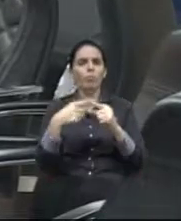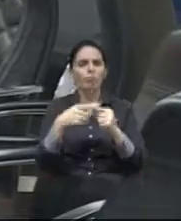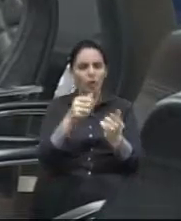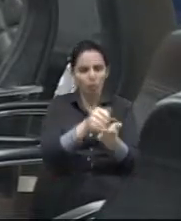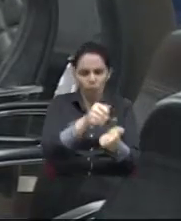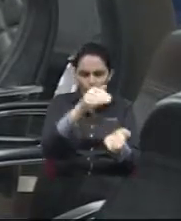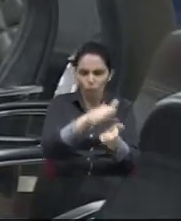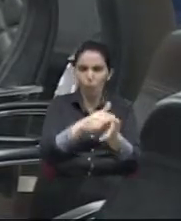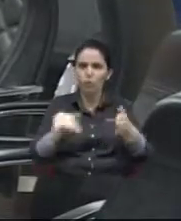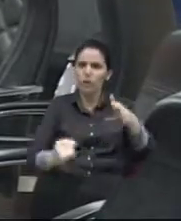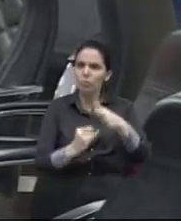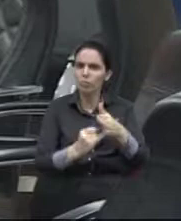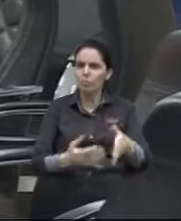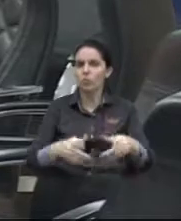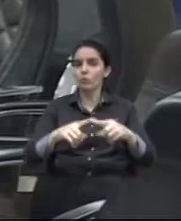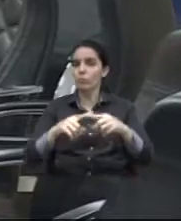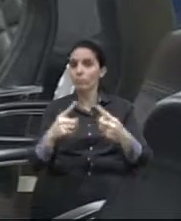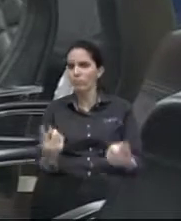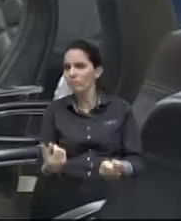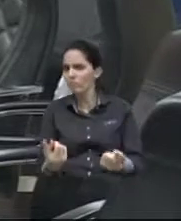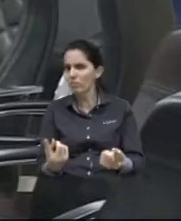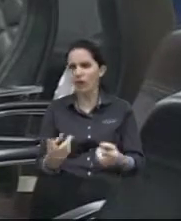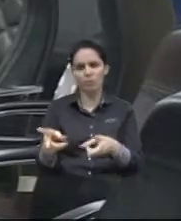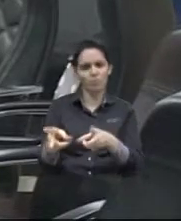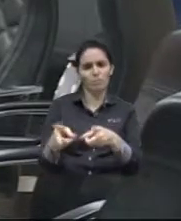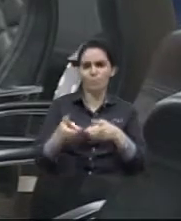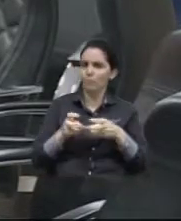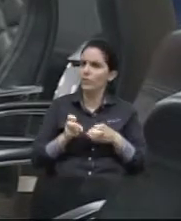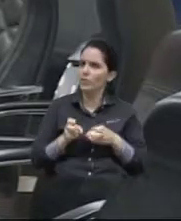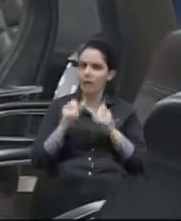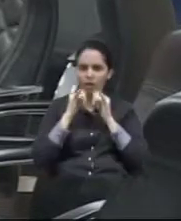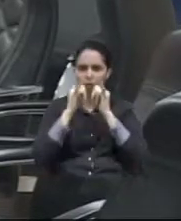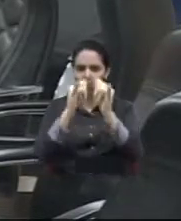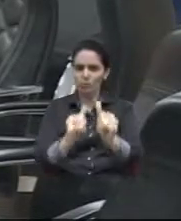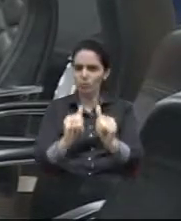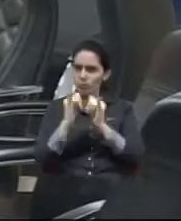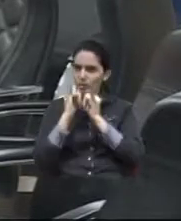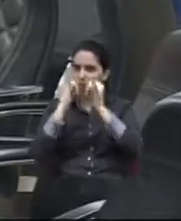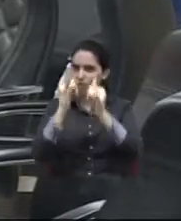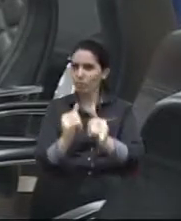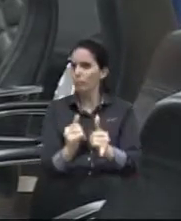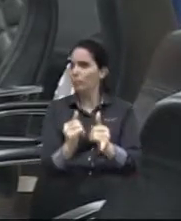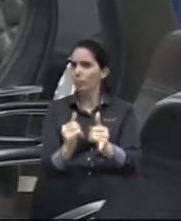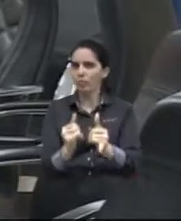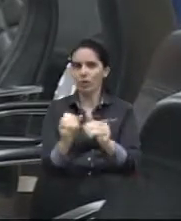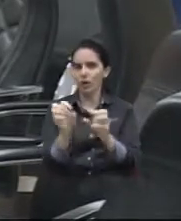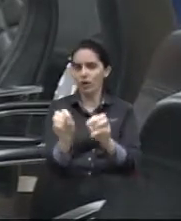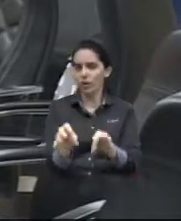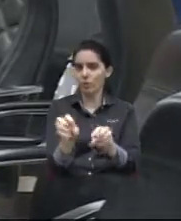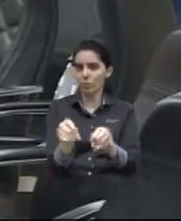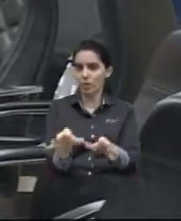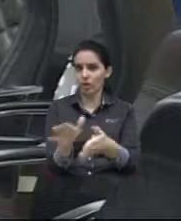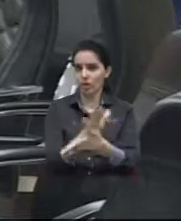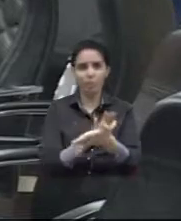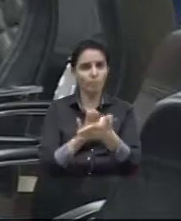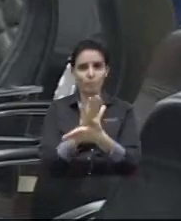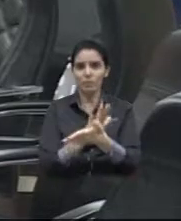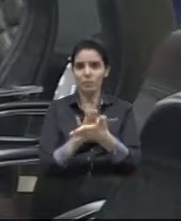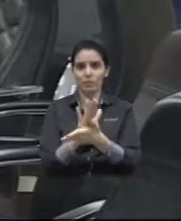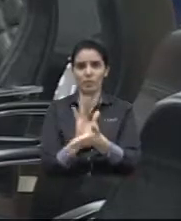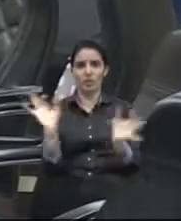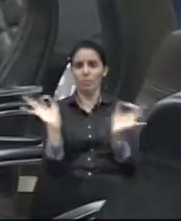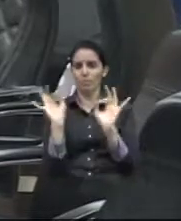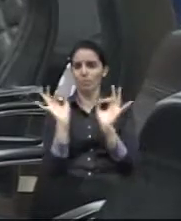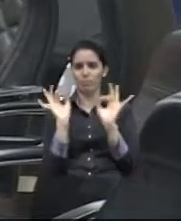imposto referente a isso, e a gente não vê, de repente, campanhas até dentro, campanhas educacionais, ensinando as